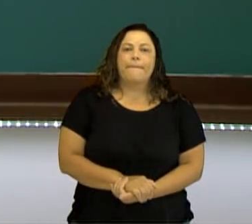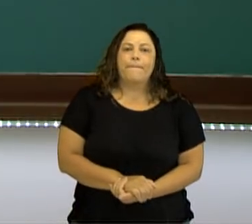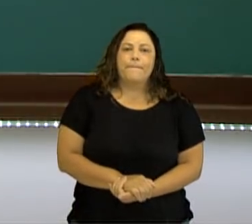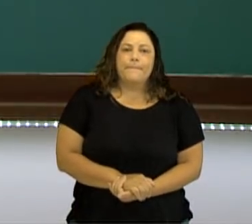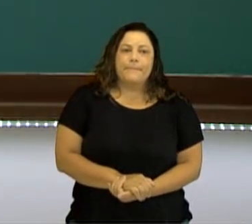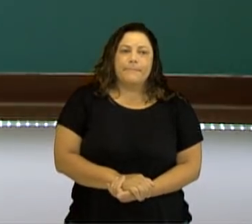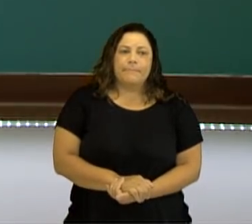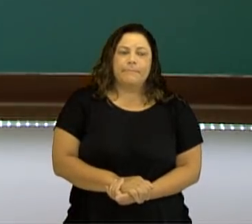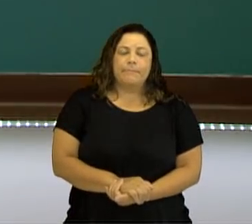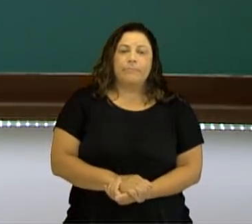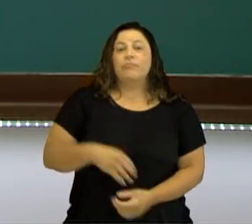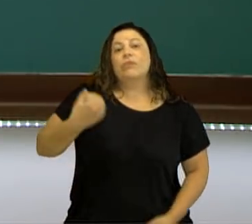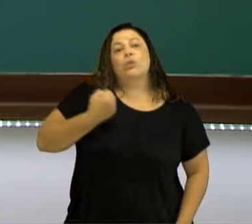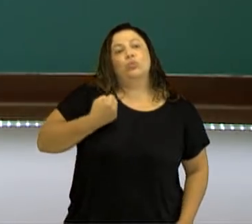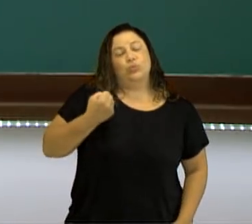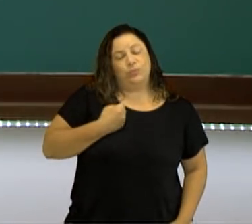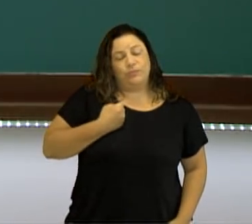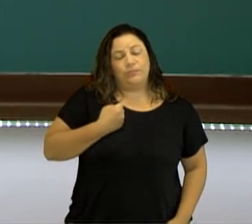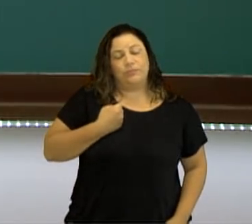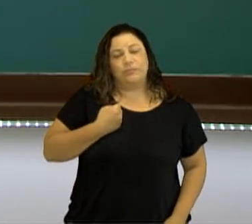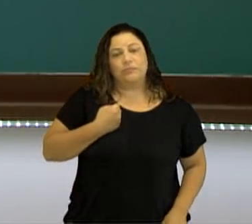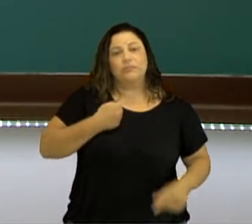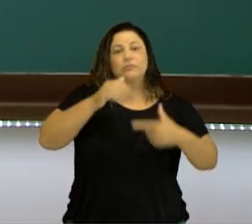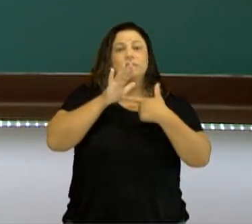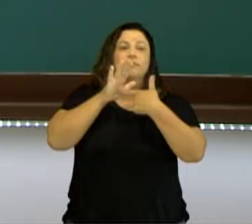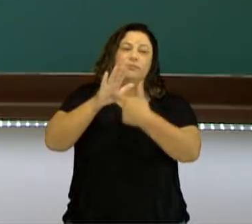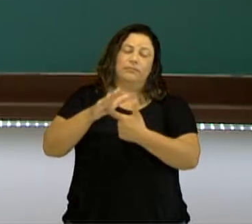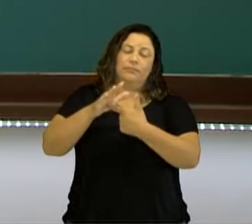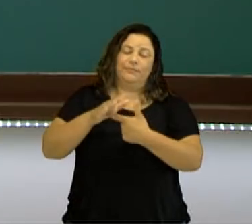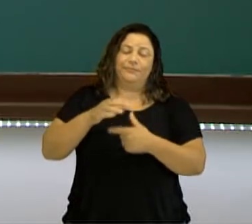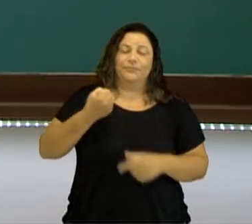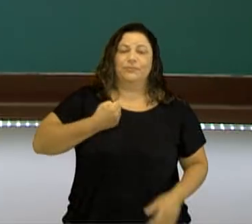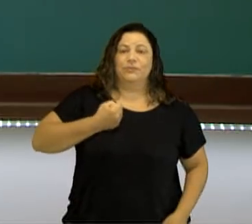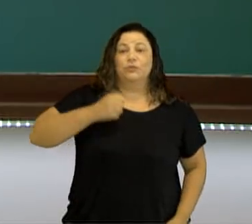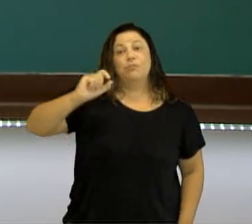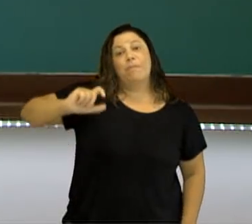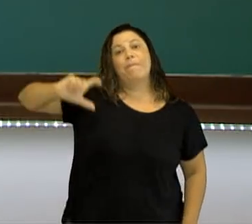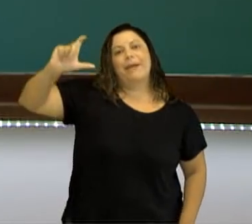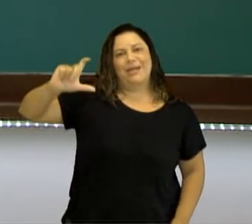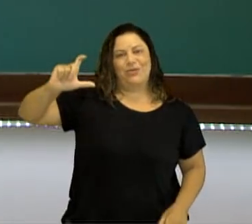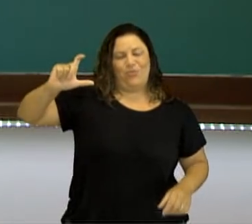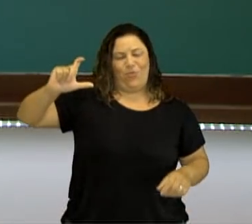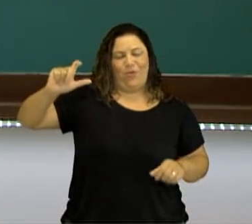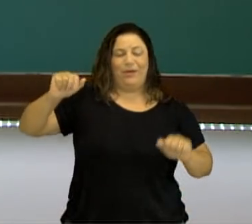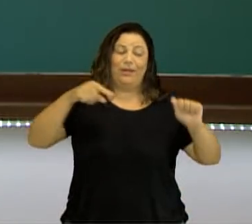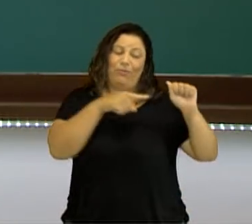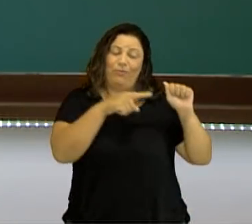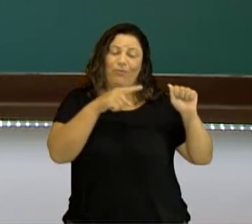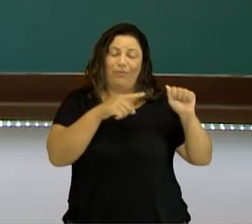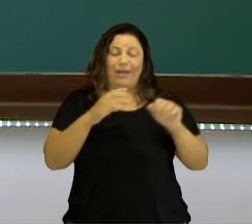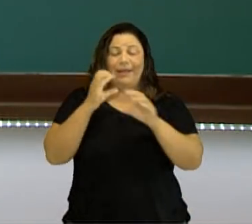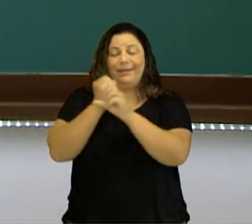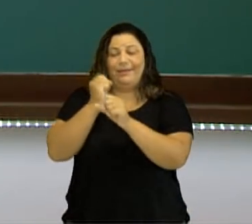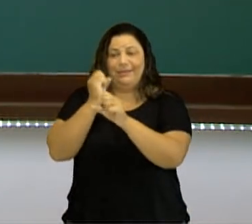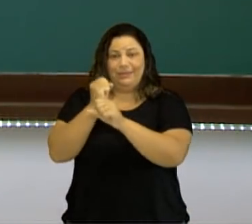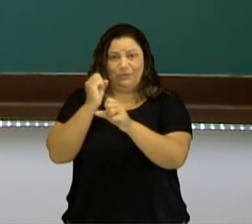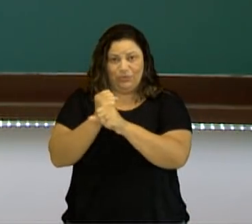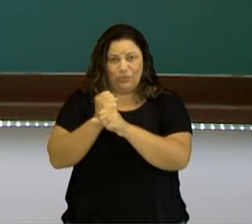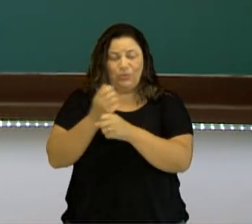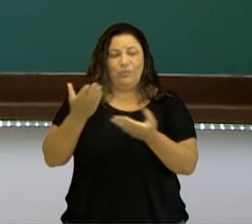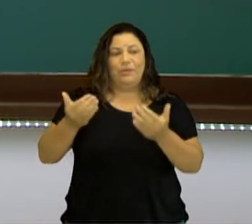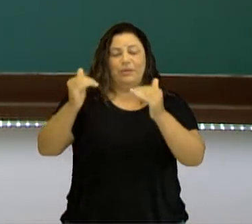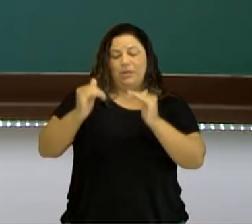Então, olha lá, os números são representados, o número maior é o número de massa, a soma dos prótons e nêutrons, o número